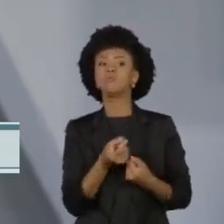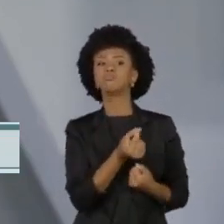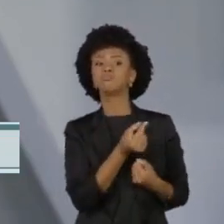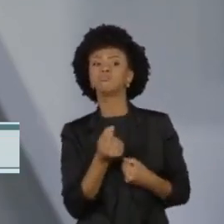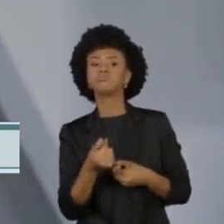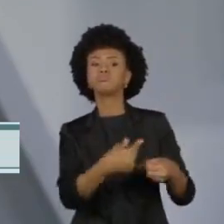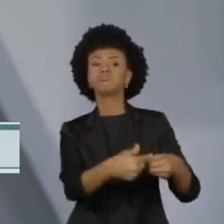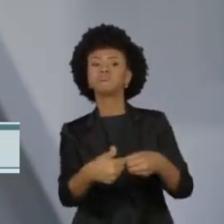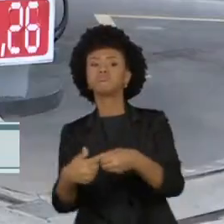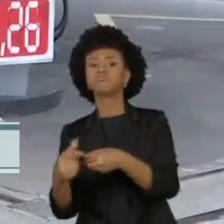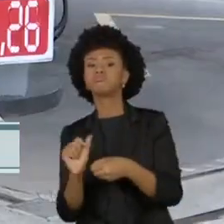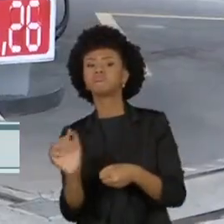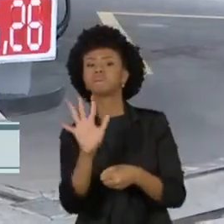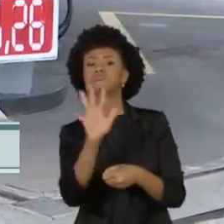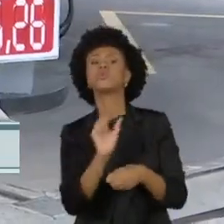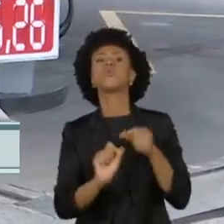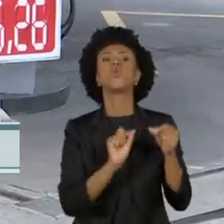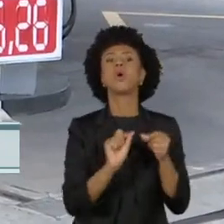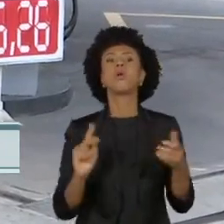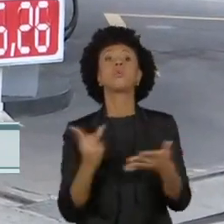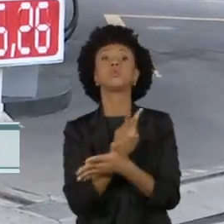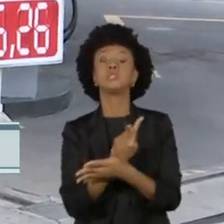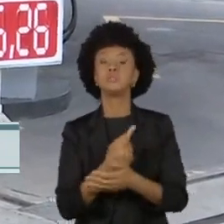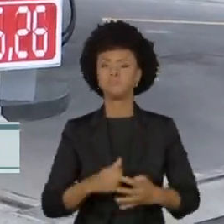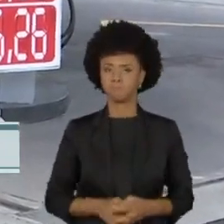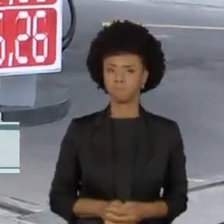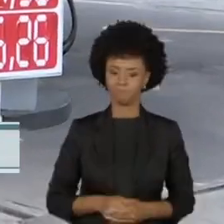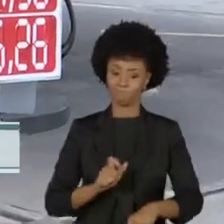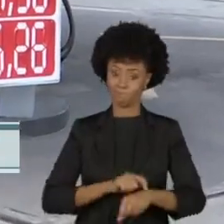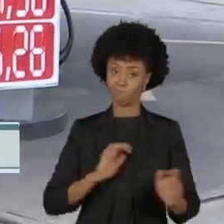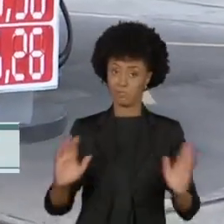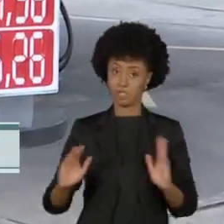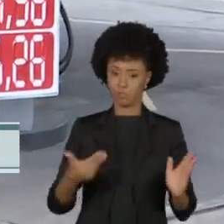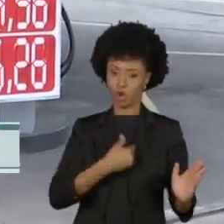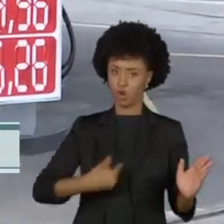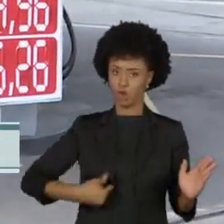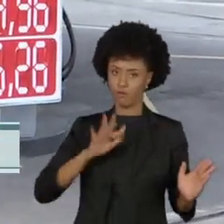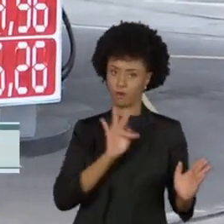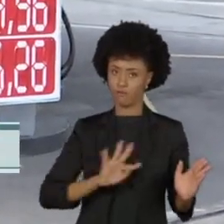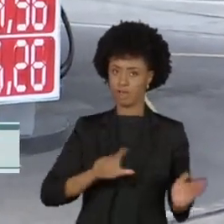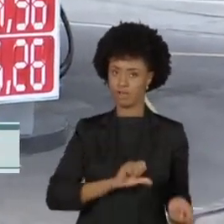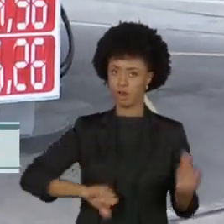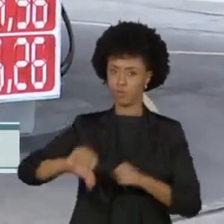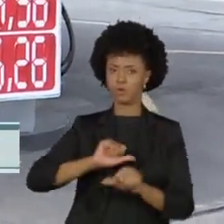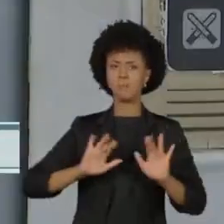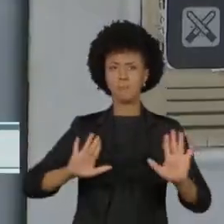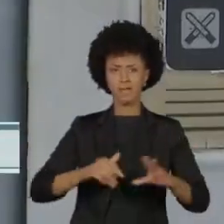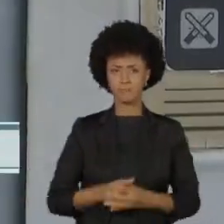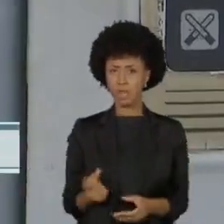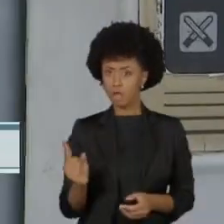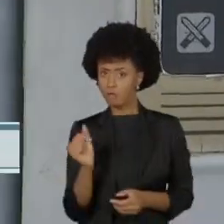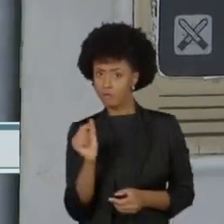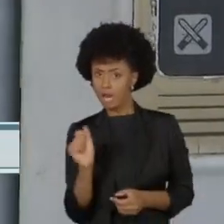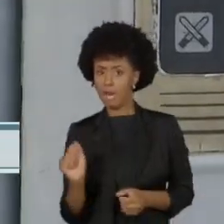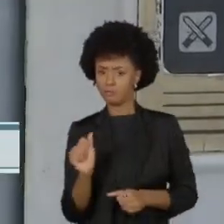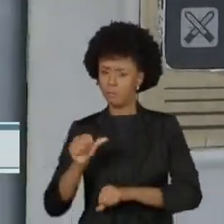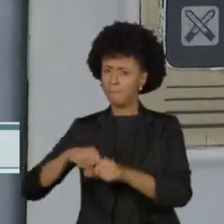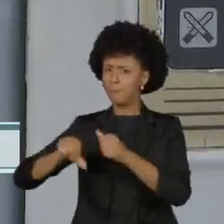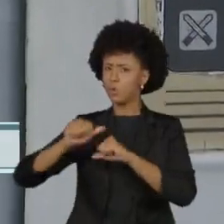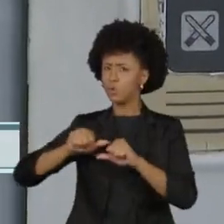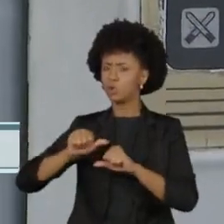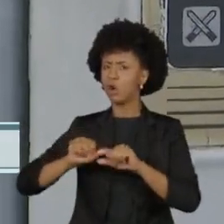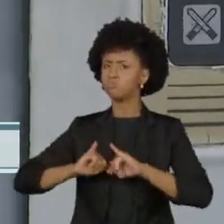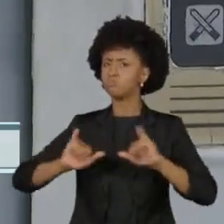transição do Governo Federal mesmo sem nenhum reajuste nas distribuidoras o aumento do preço dos